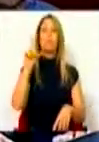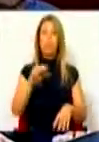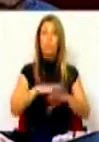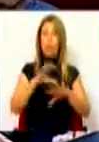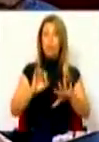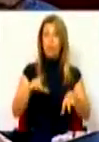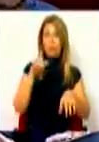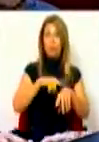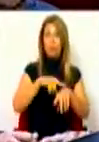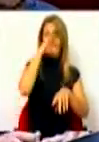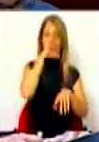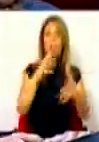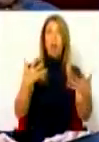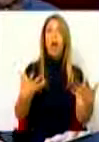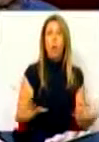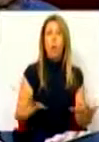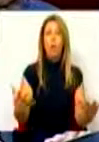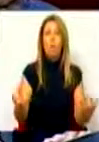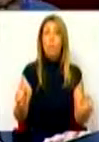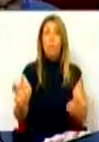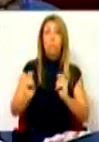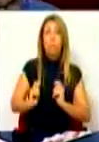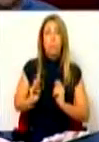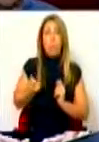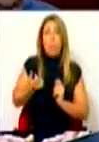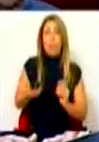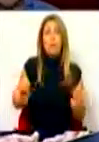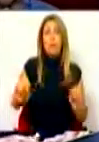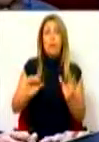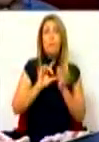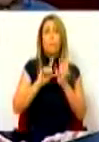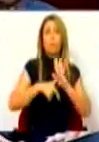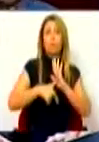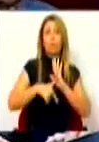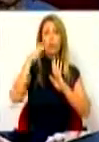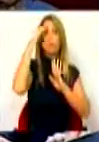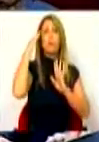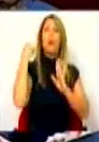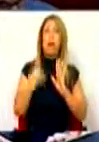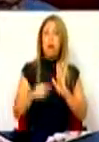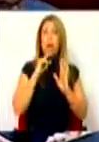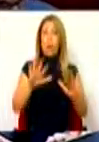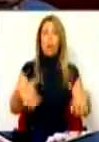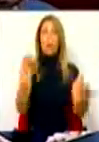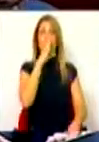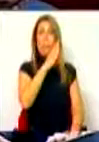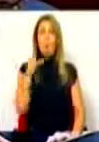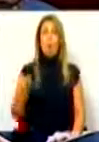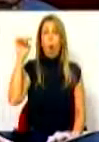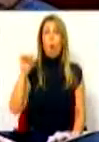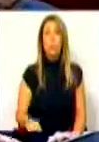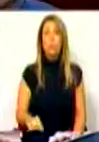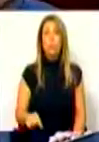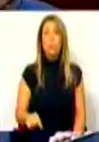esta legislatura, não terem sido deixados praticamente projetos com capacidade de serem executados de imediato,